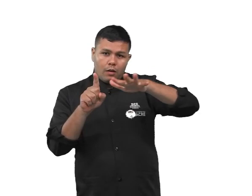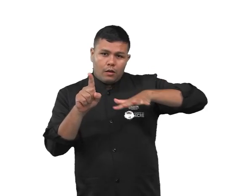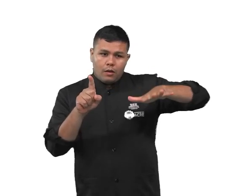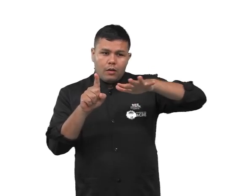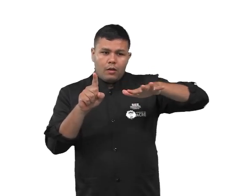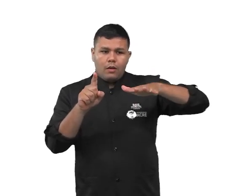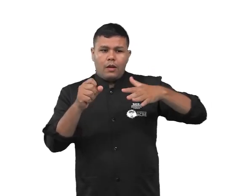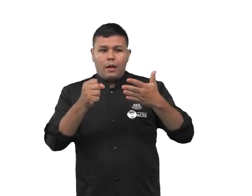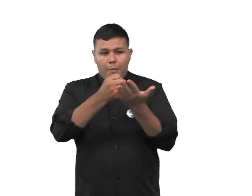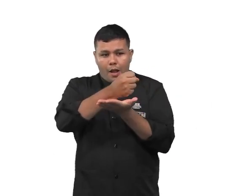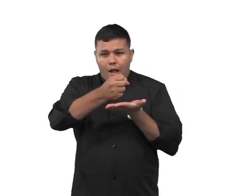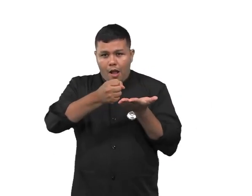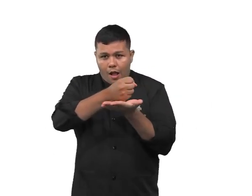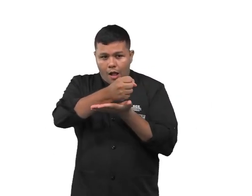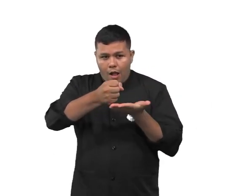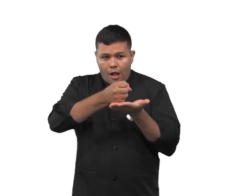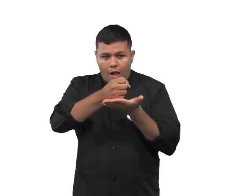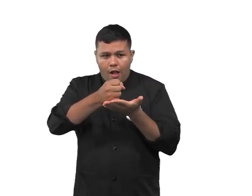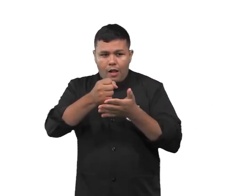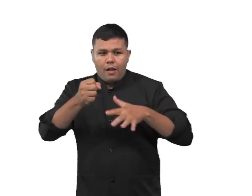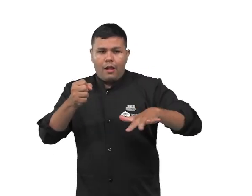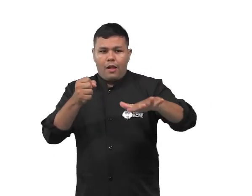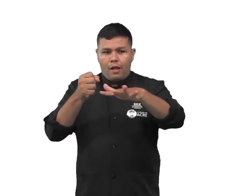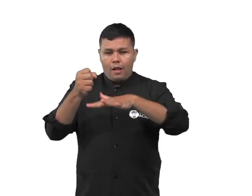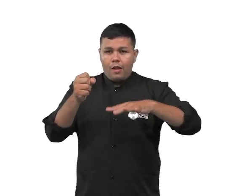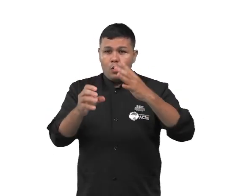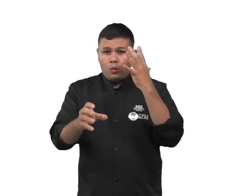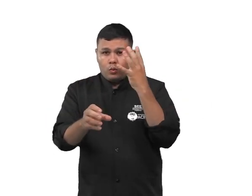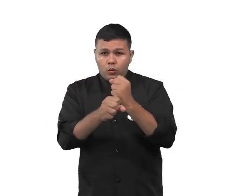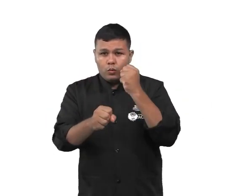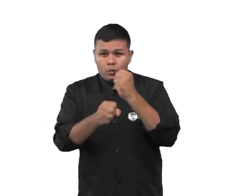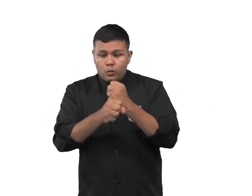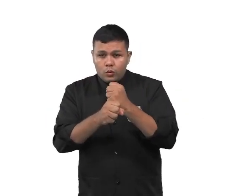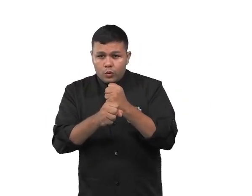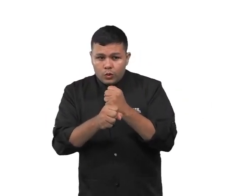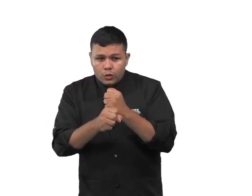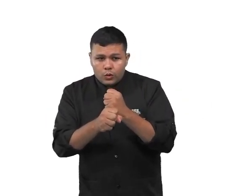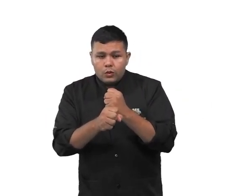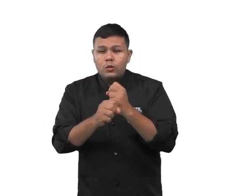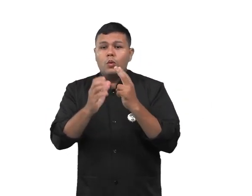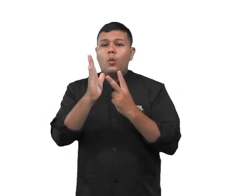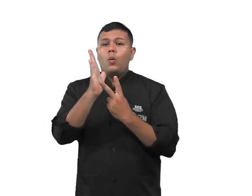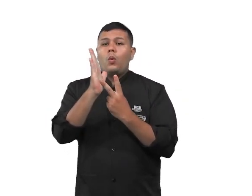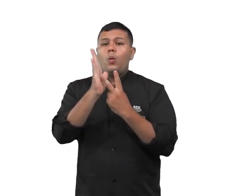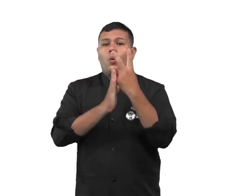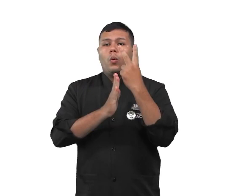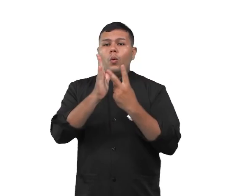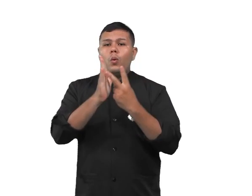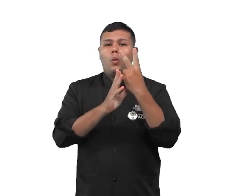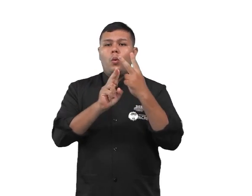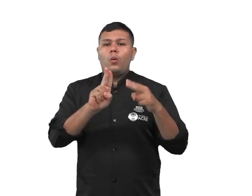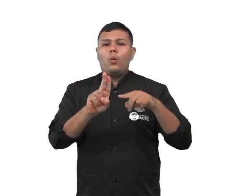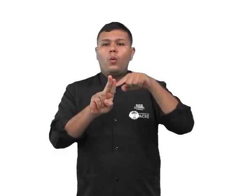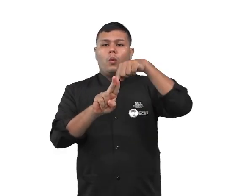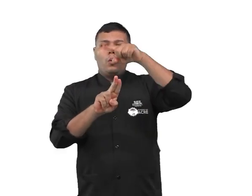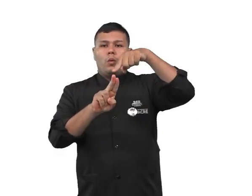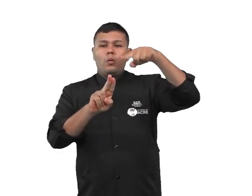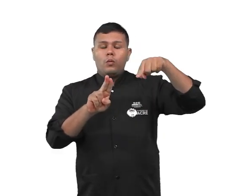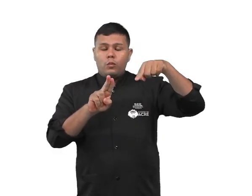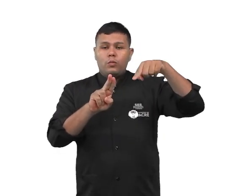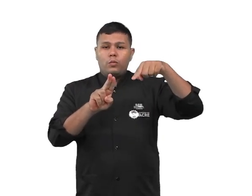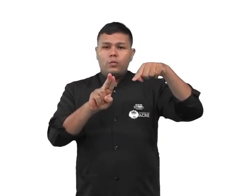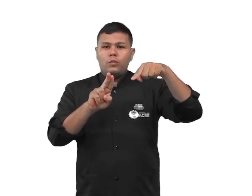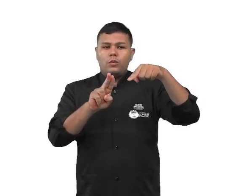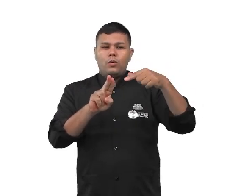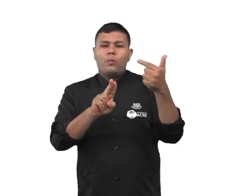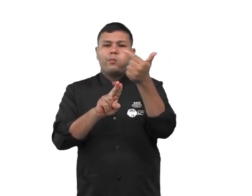bases, área total e, não menos importante, a ideia do volume, tá bom? Que é o πr ao quadrado vezes a altura. Cilindro